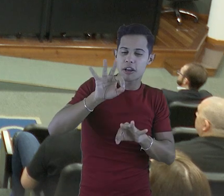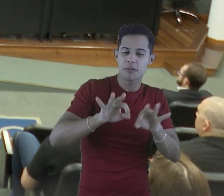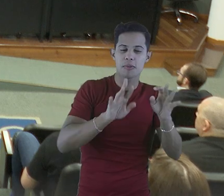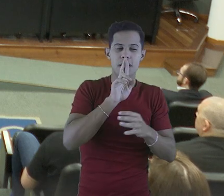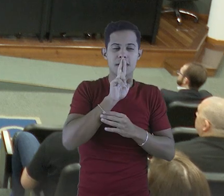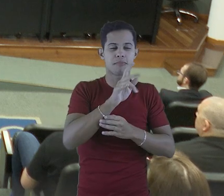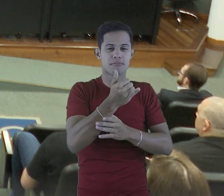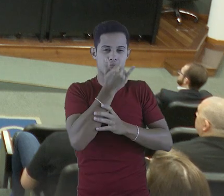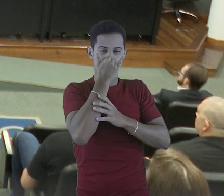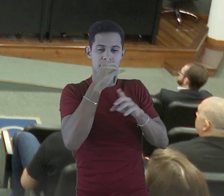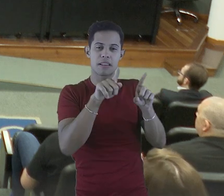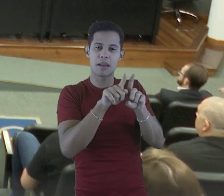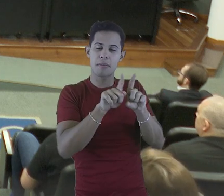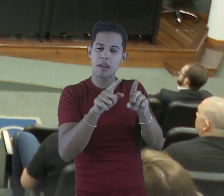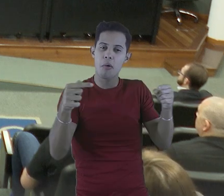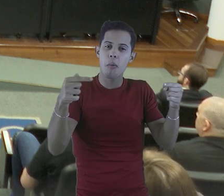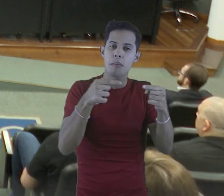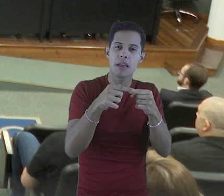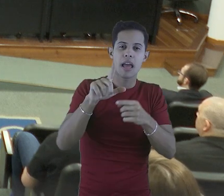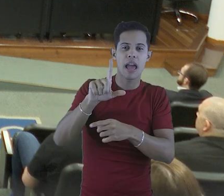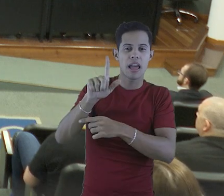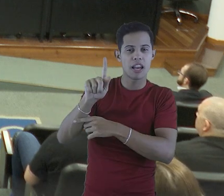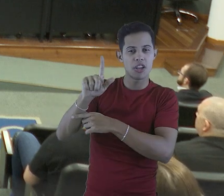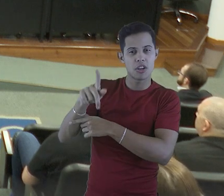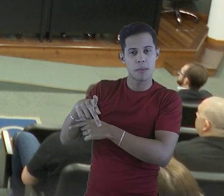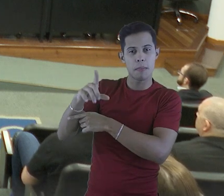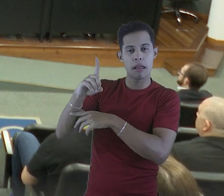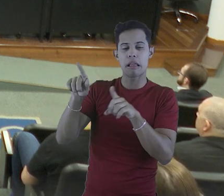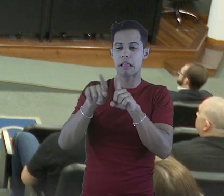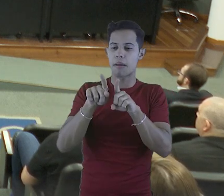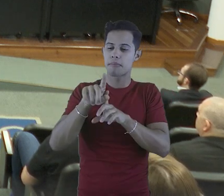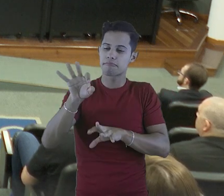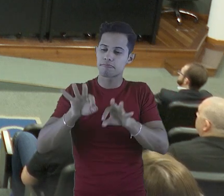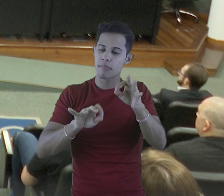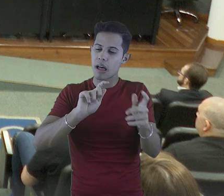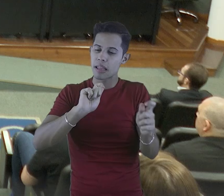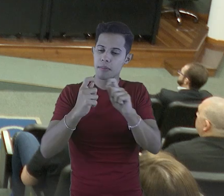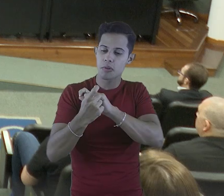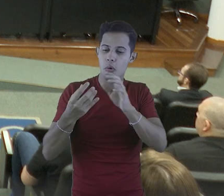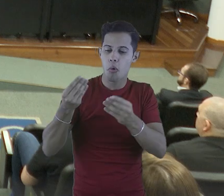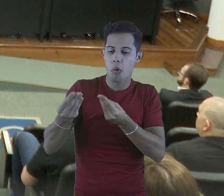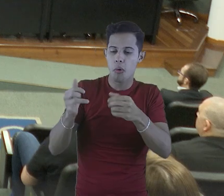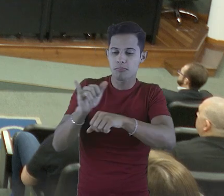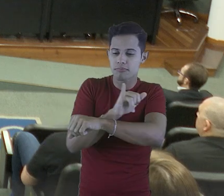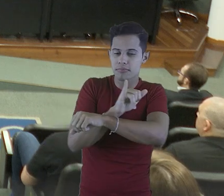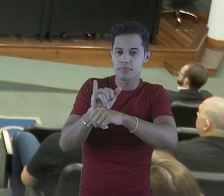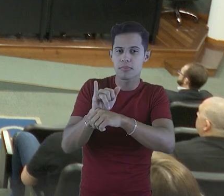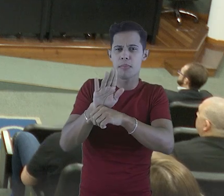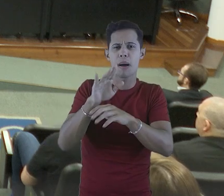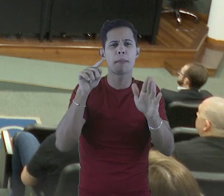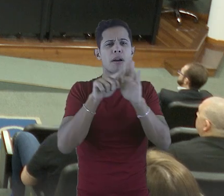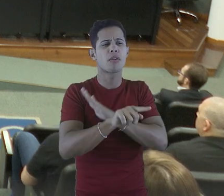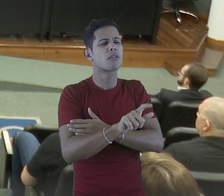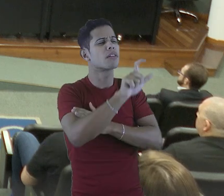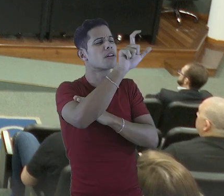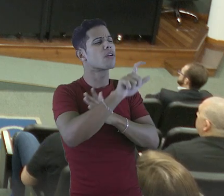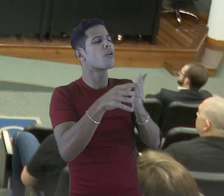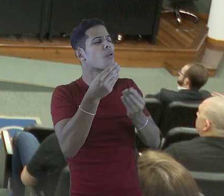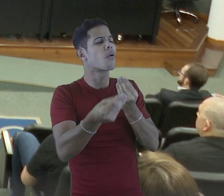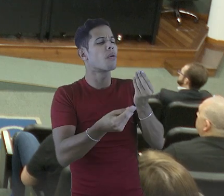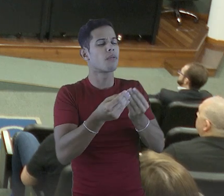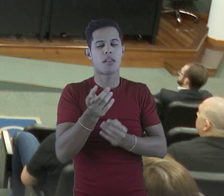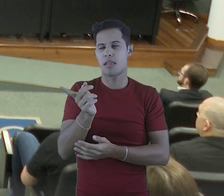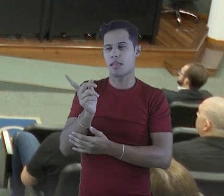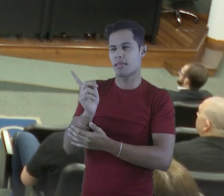incidente a gente está adequado aqui a última normativa da NPD ou a gente se adequou ao plano de respostas da NPD e tal e